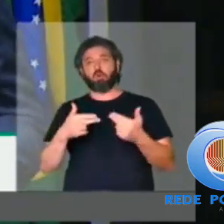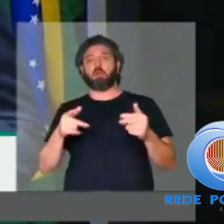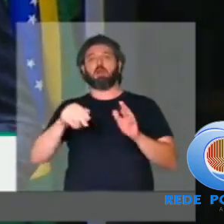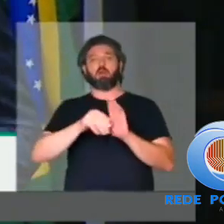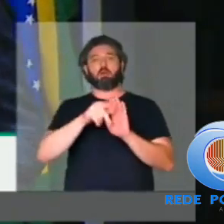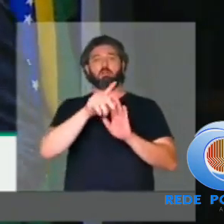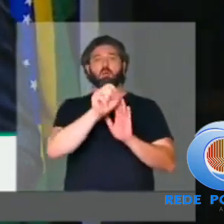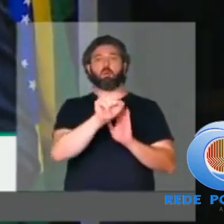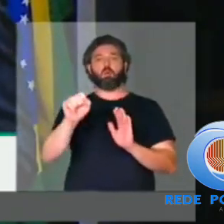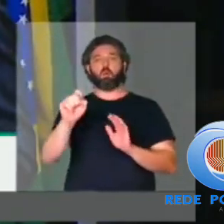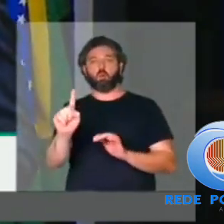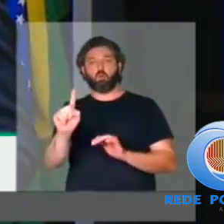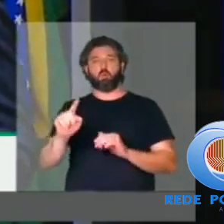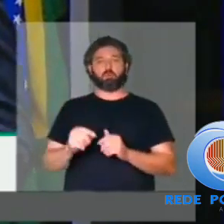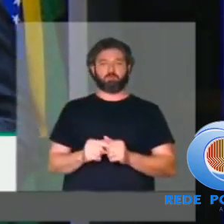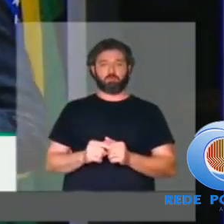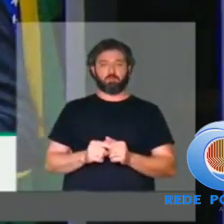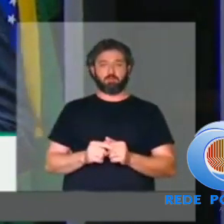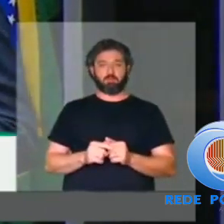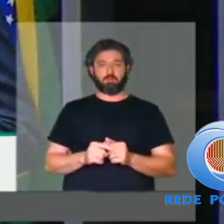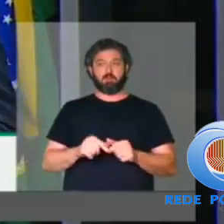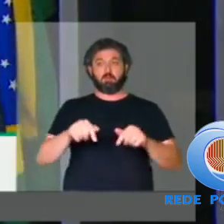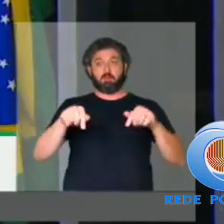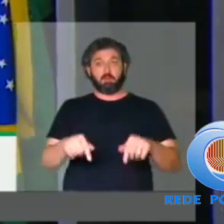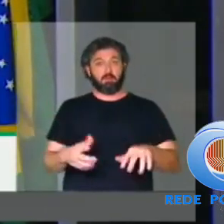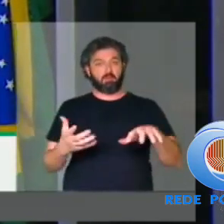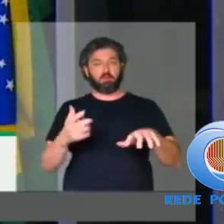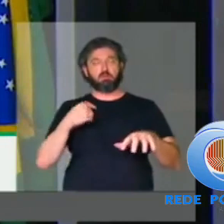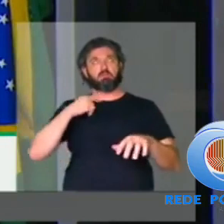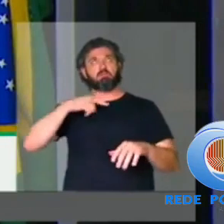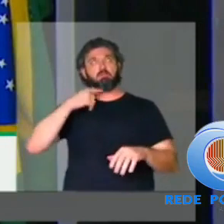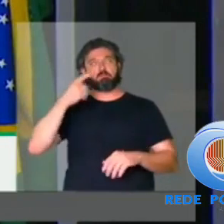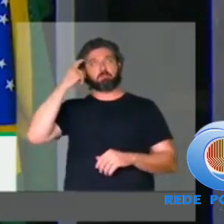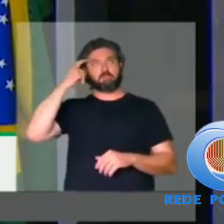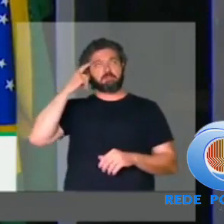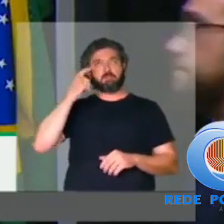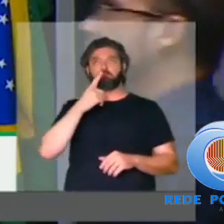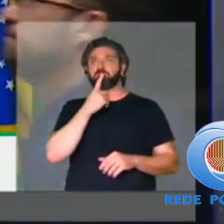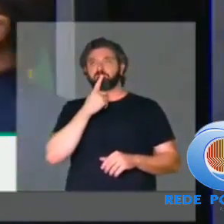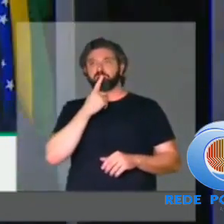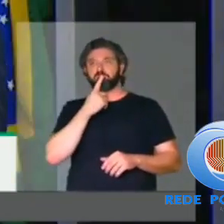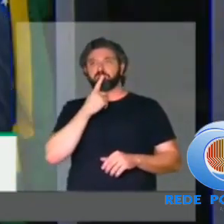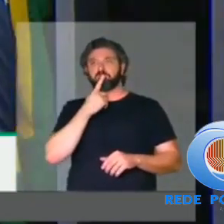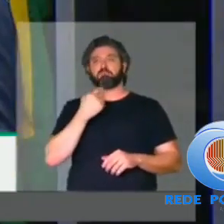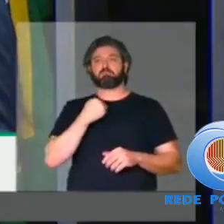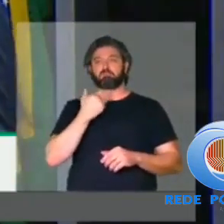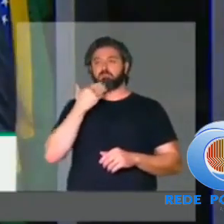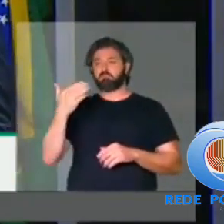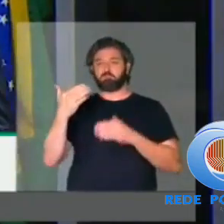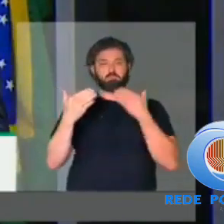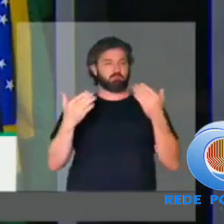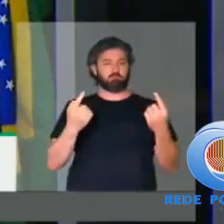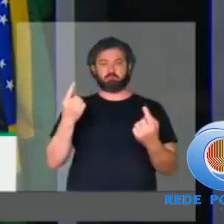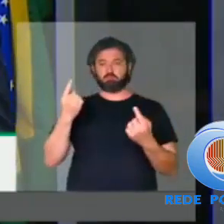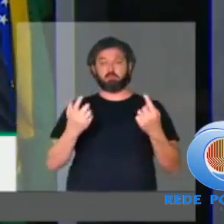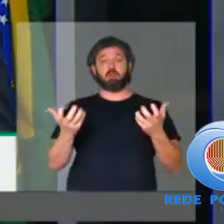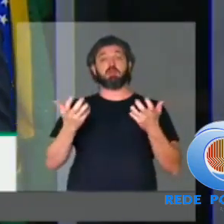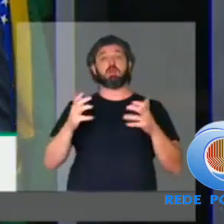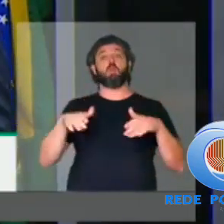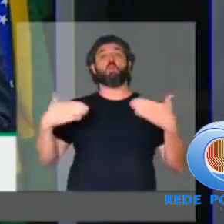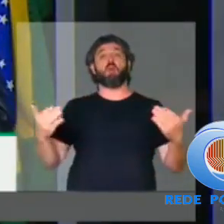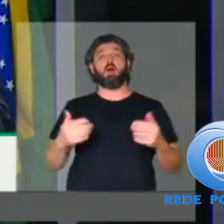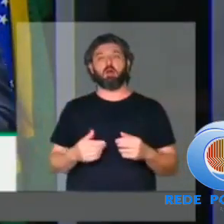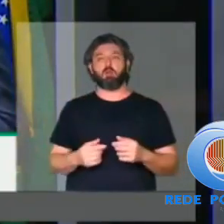é a MP 881. E esse Congresso tem que se perguntar: de que lado nós queremos